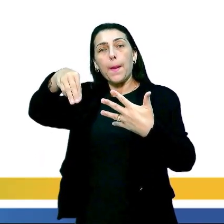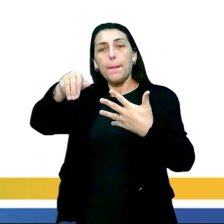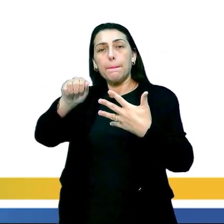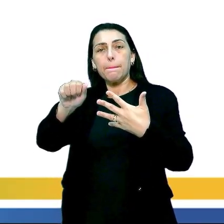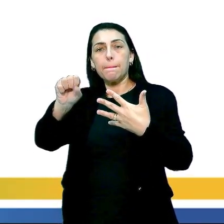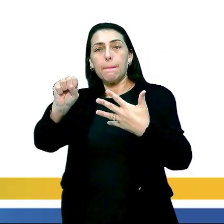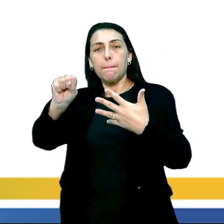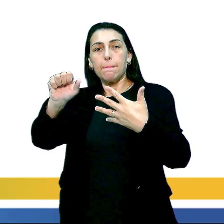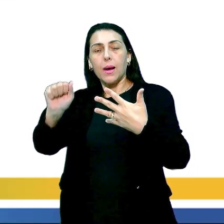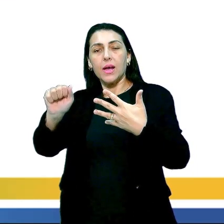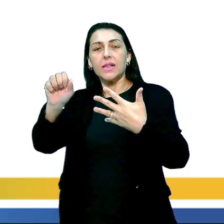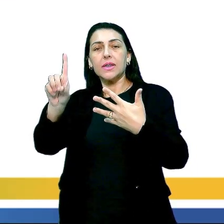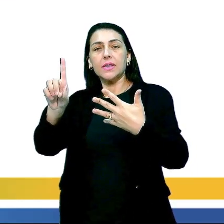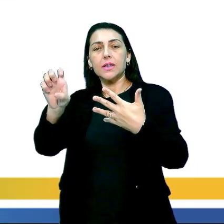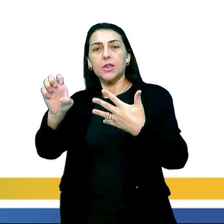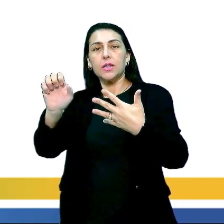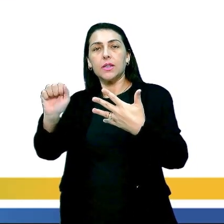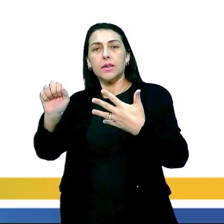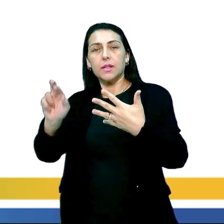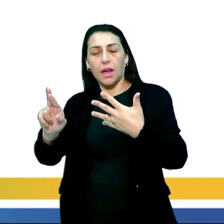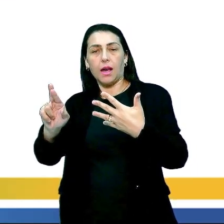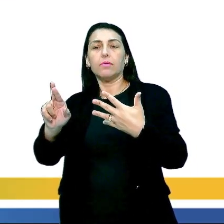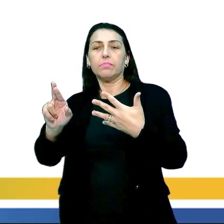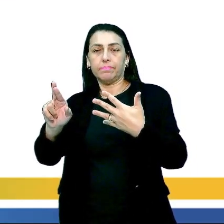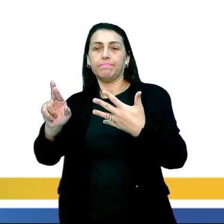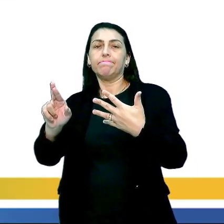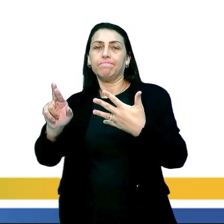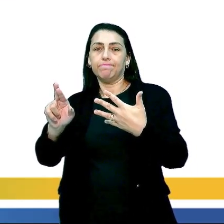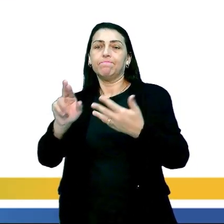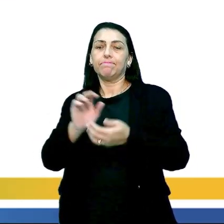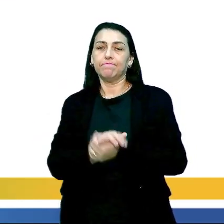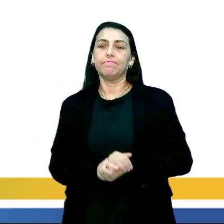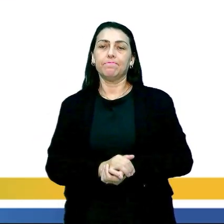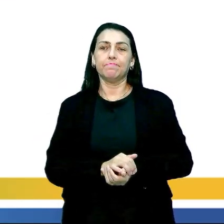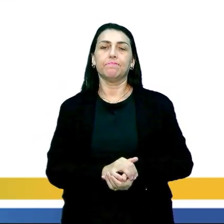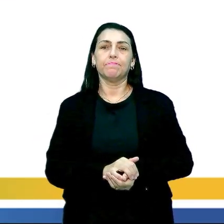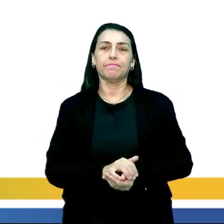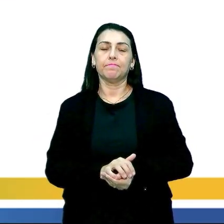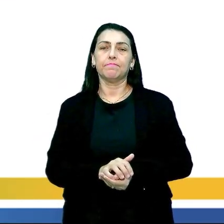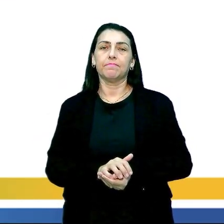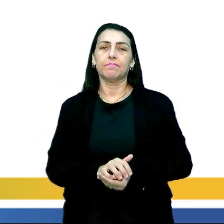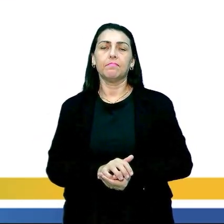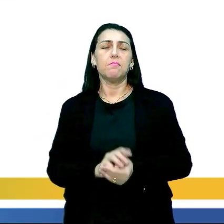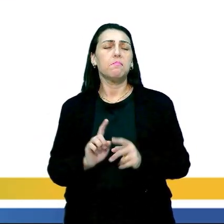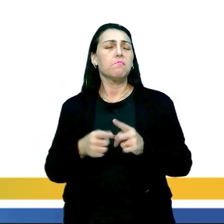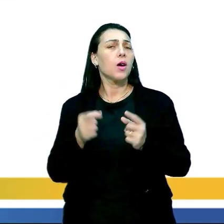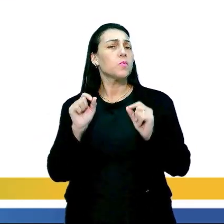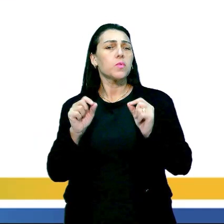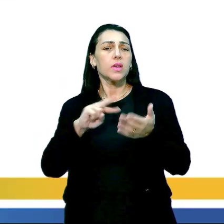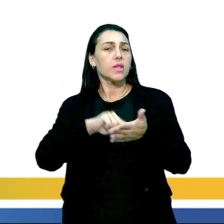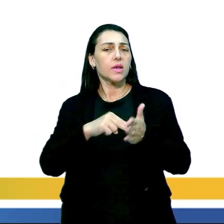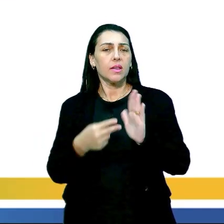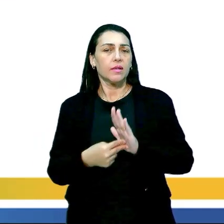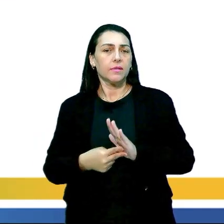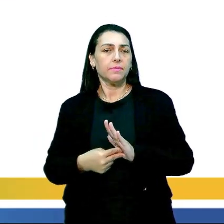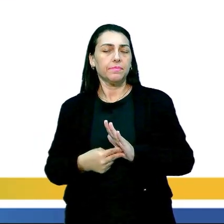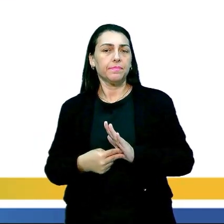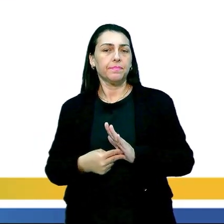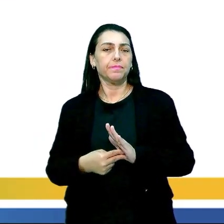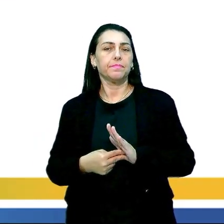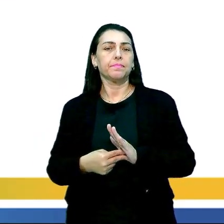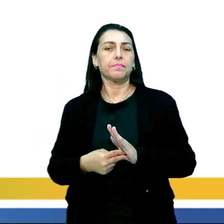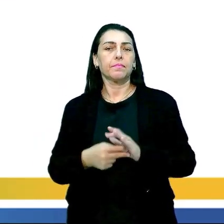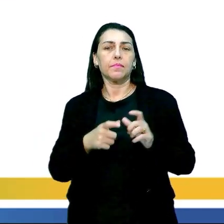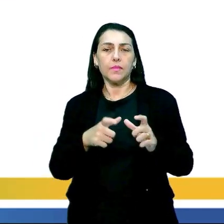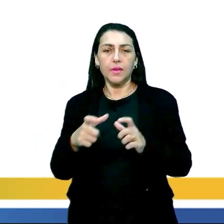que altera a dinâmica climática. São as chamadas massas de ar. tá? Mas o que são massas de ar?